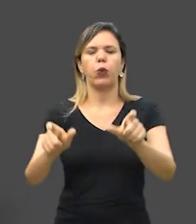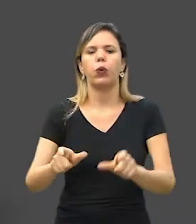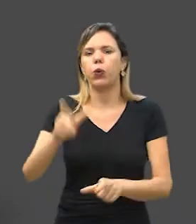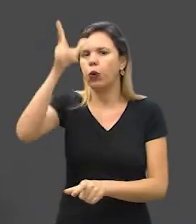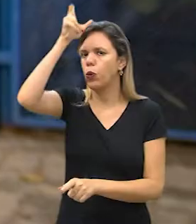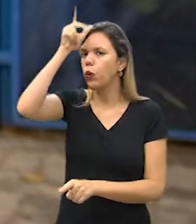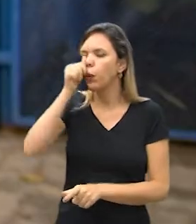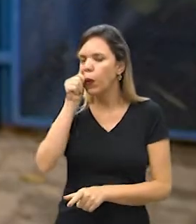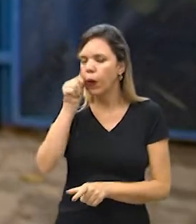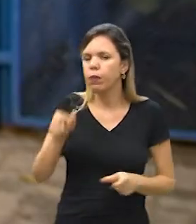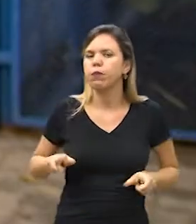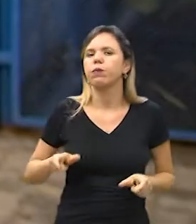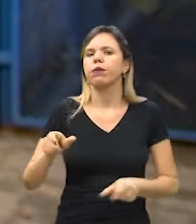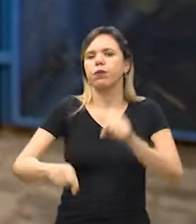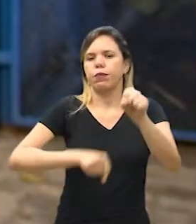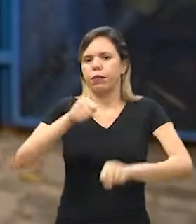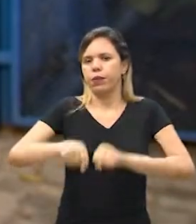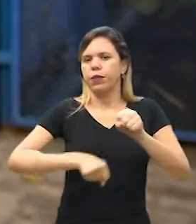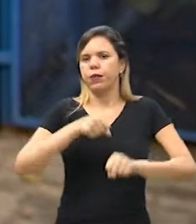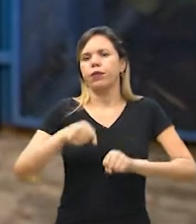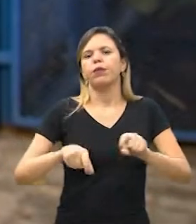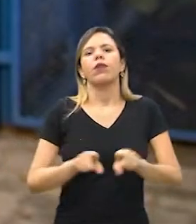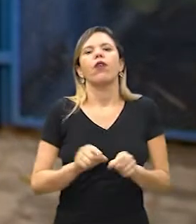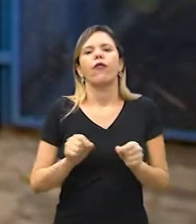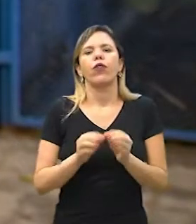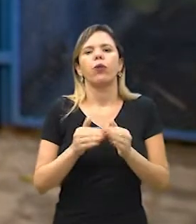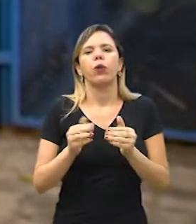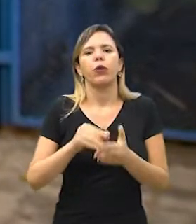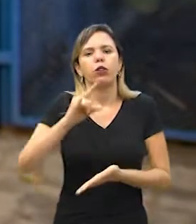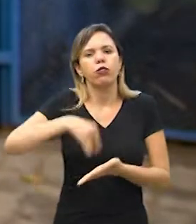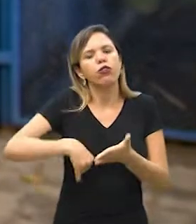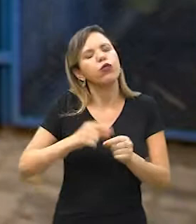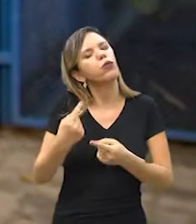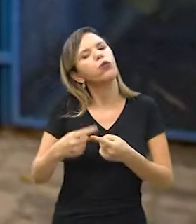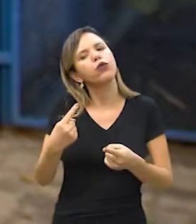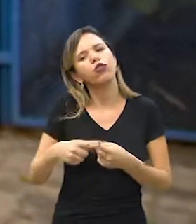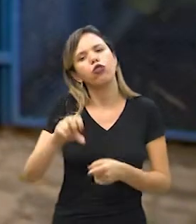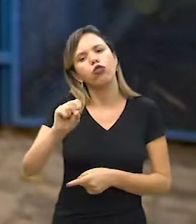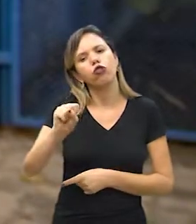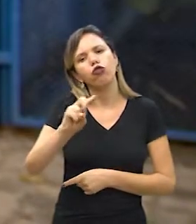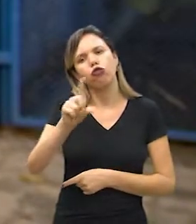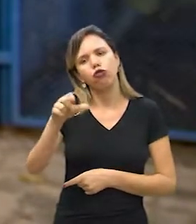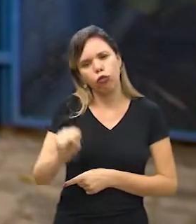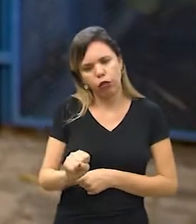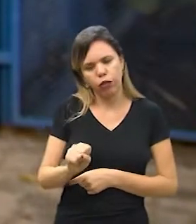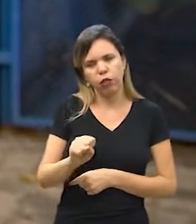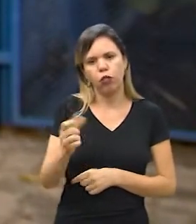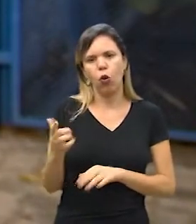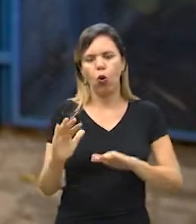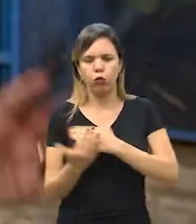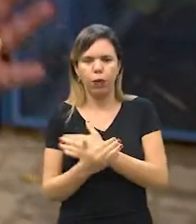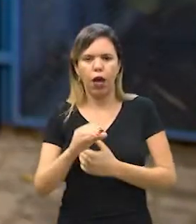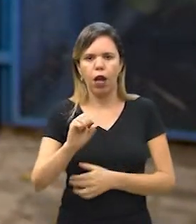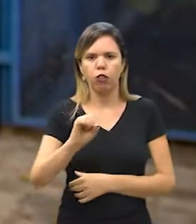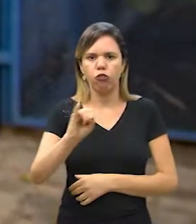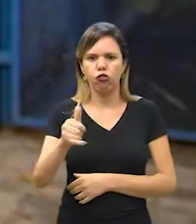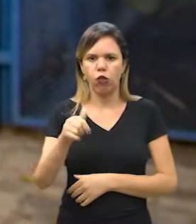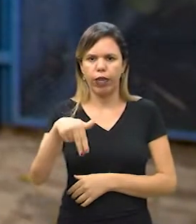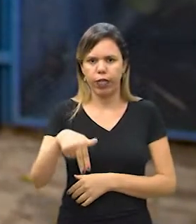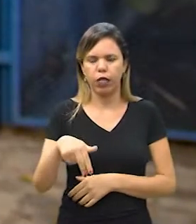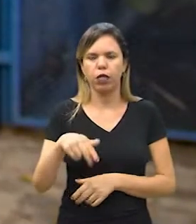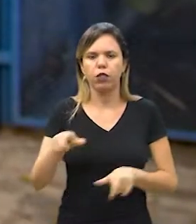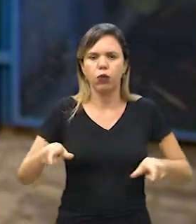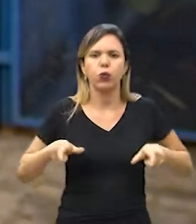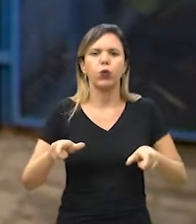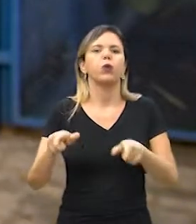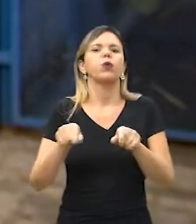Estrada das Cabras a ciclovia e eu fiz o pedido da ciclovia porque Sousas e Joaquim Egídio rota